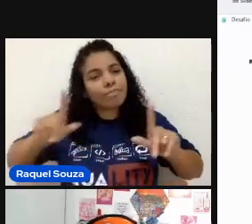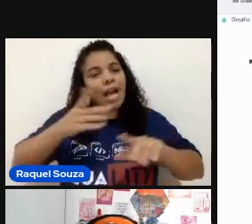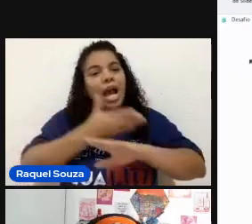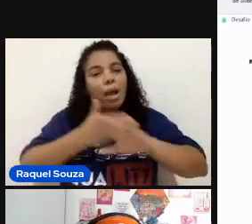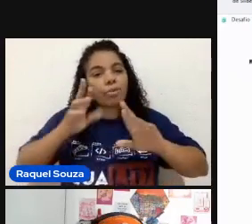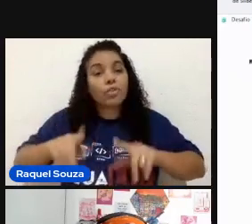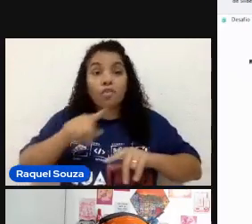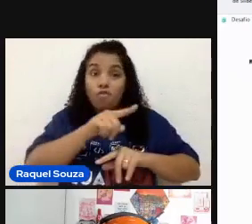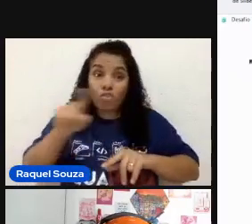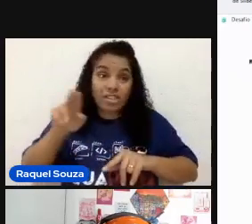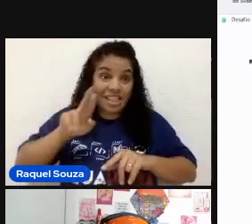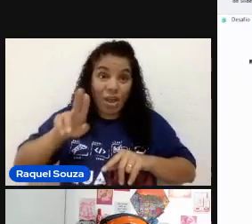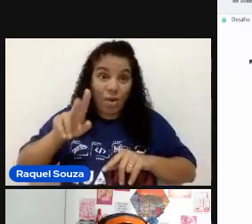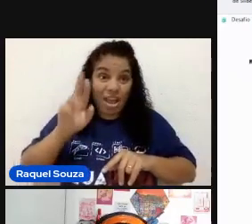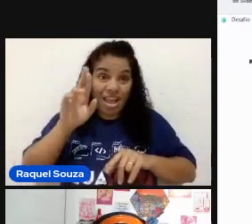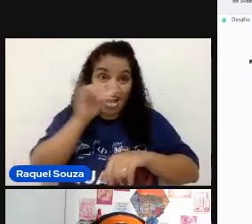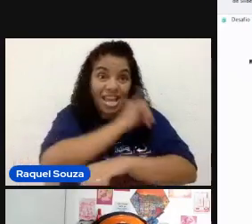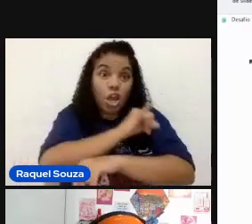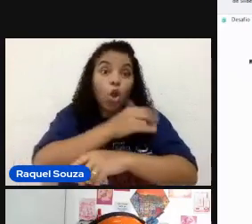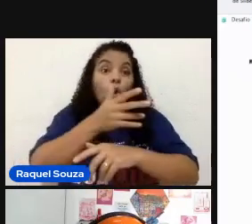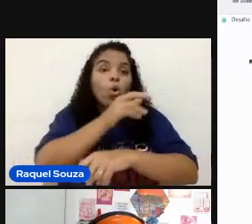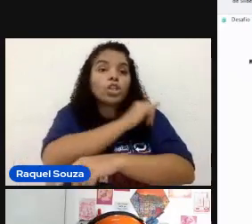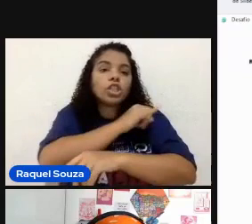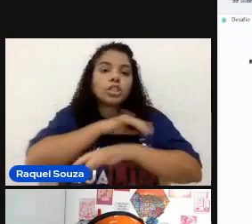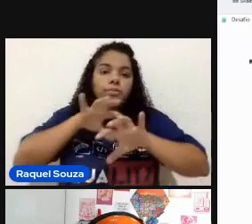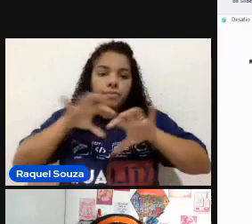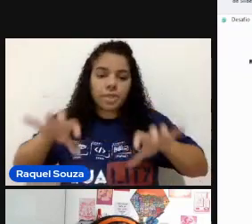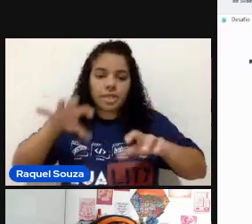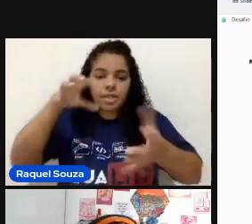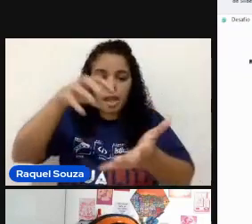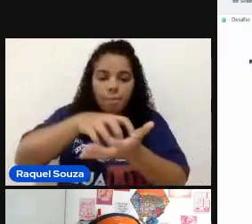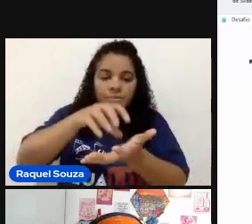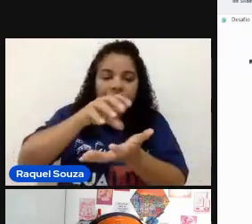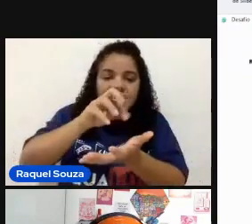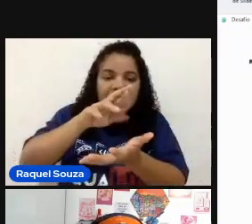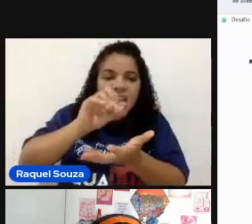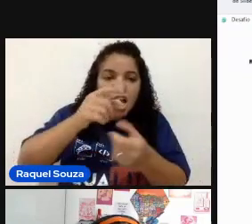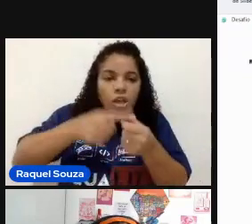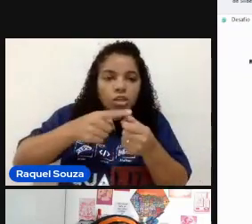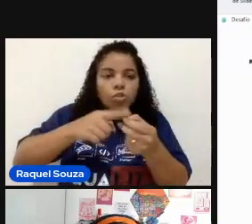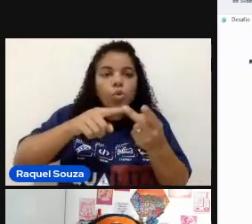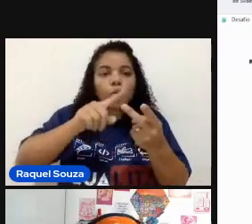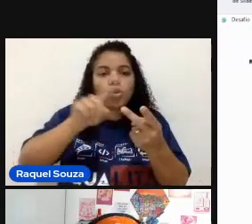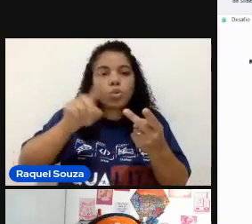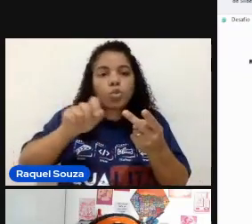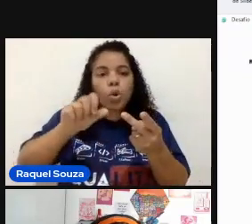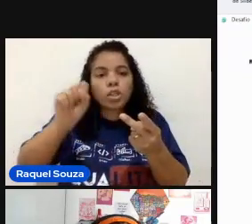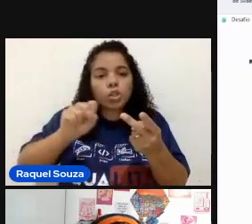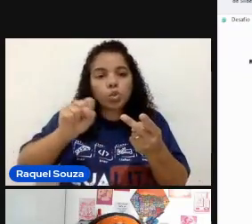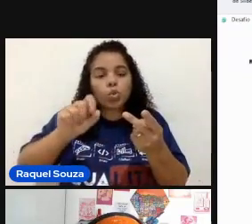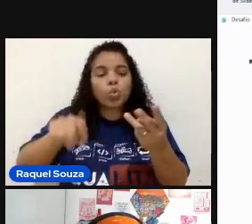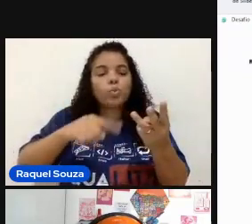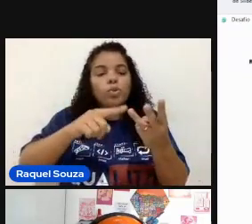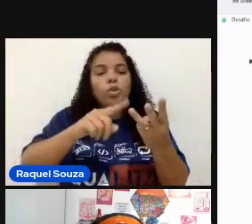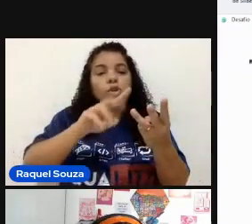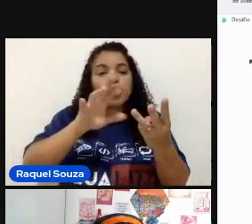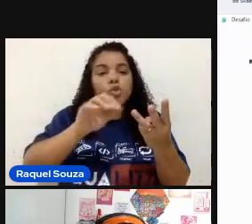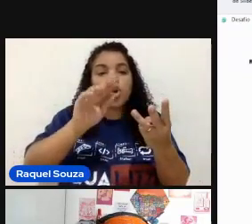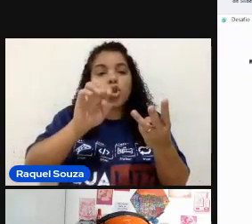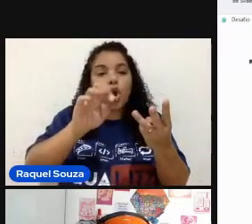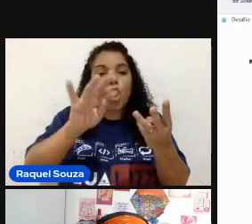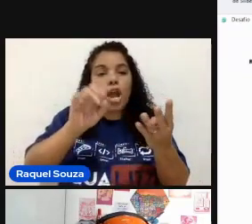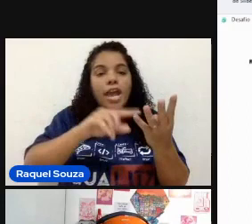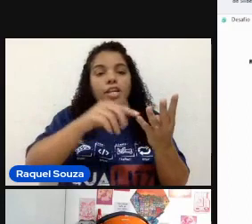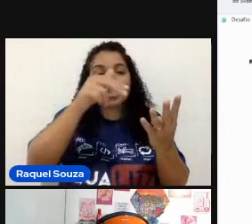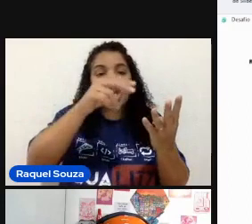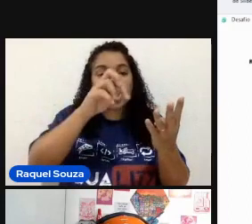Janeiro, o Rio de Janeiro hoje ele é dividido entre centro da cidade, zona sul, zona oeste, zona norte e a